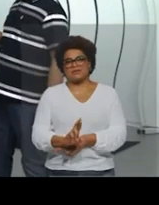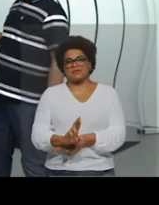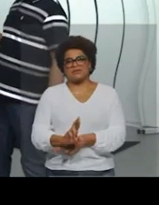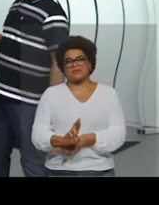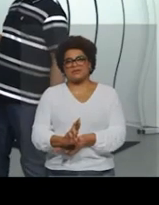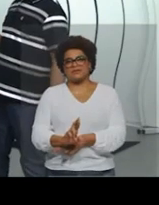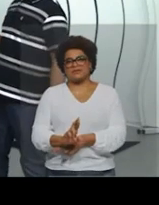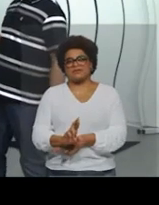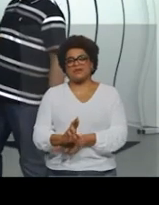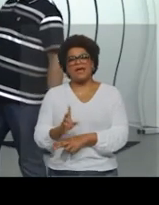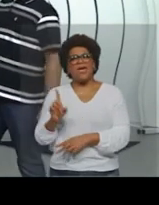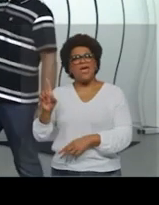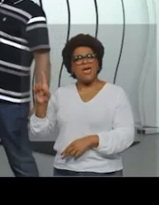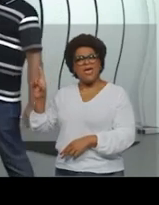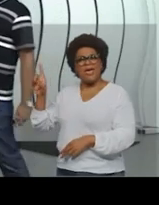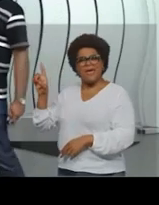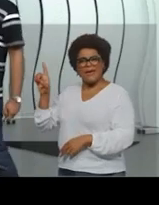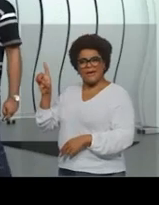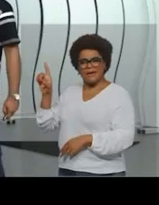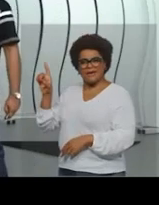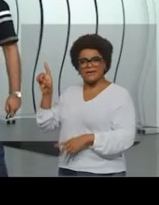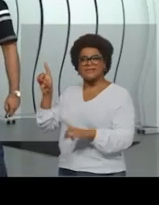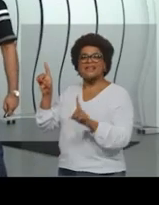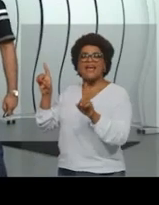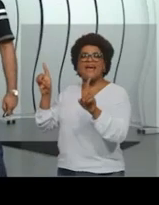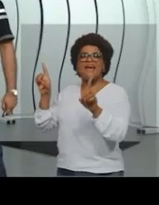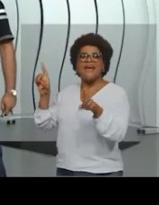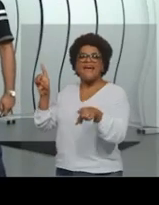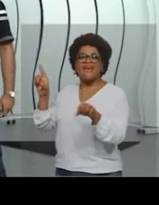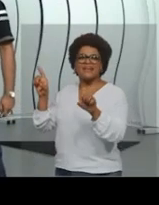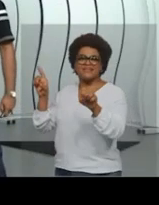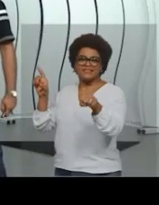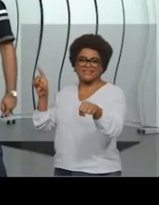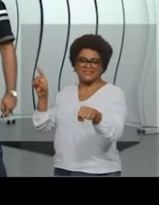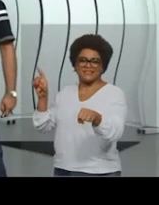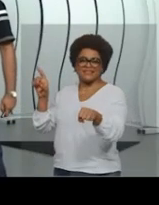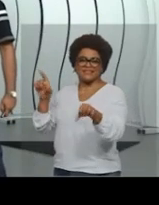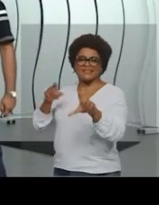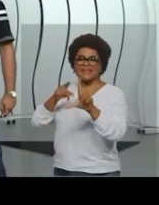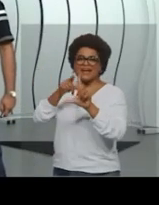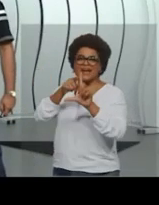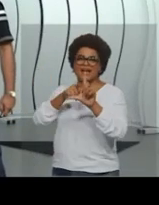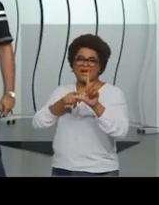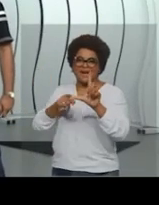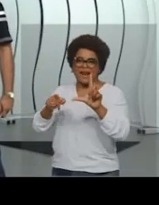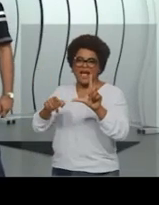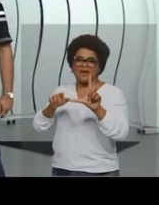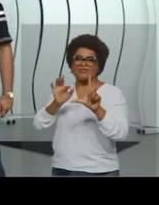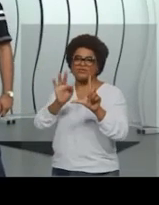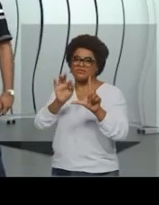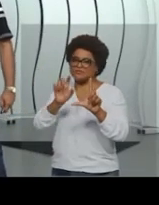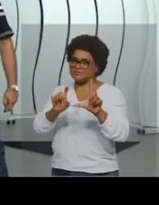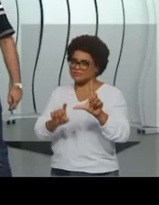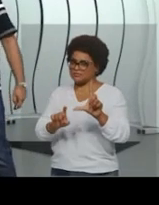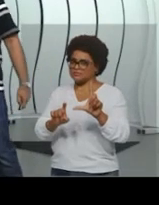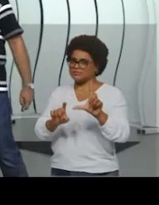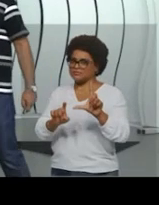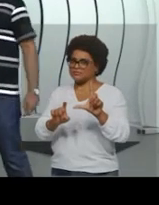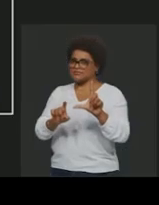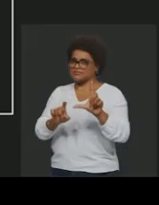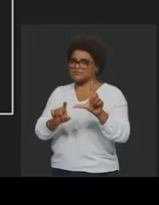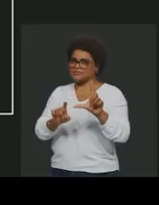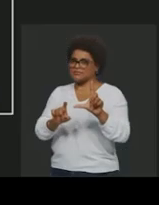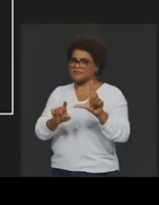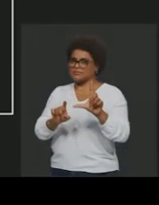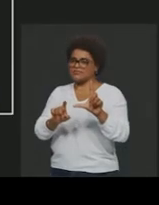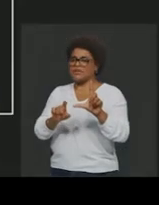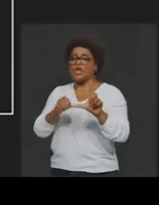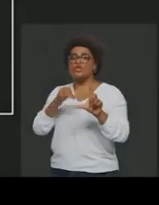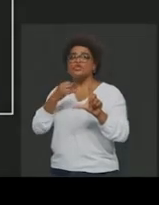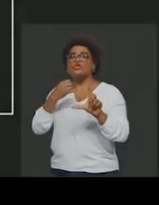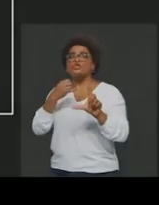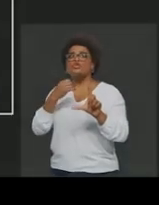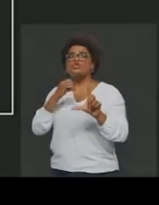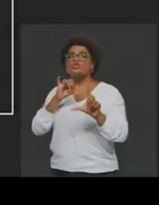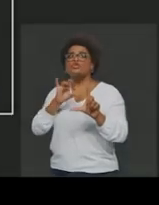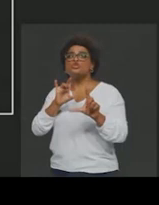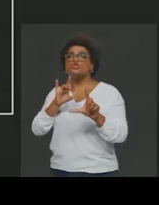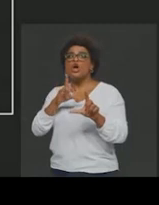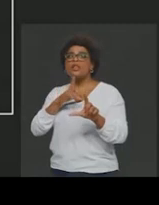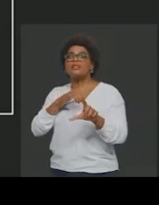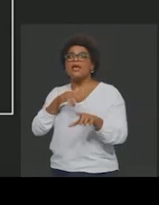aqui é gráfico de função. Ó. Qualquer linha que você subir aqui, ó, pega um x, só vai te dar um y como